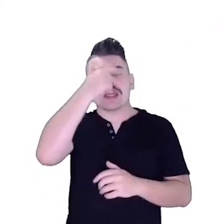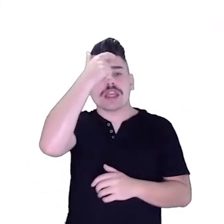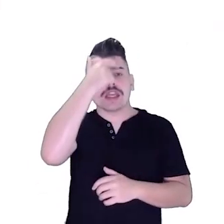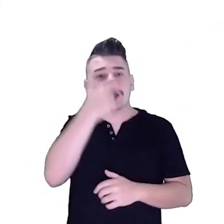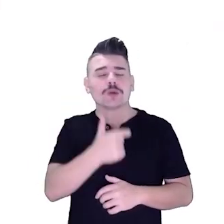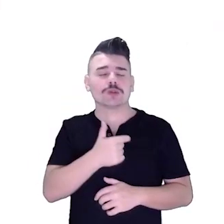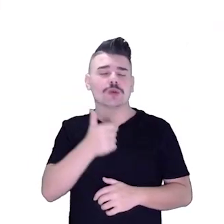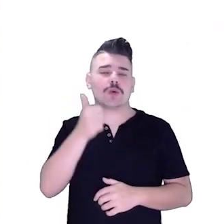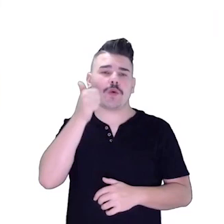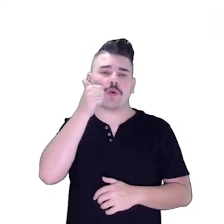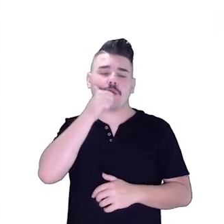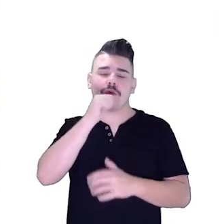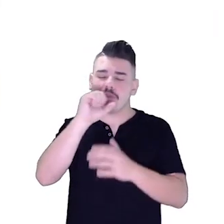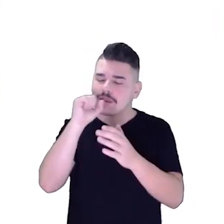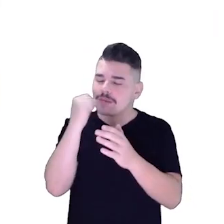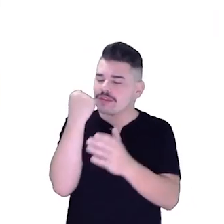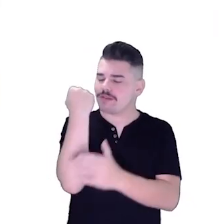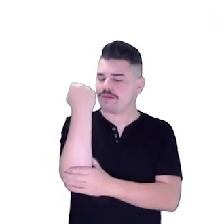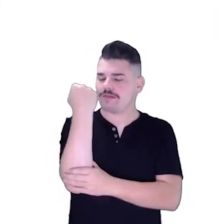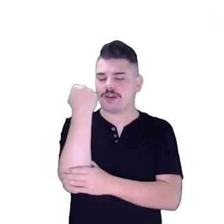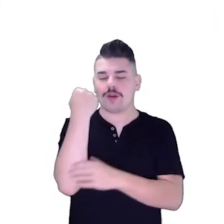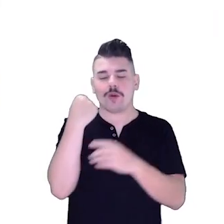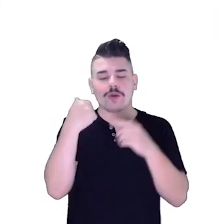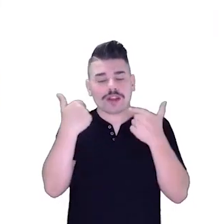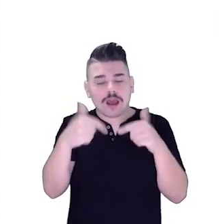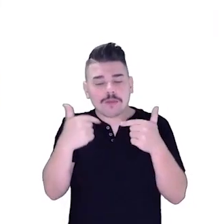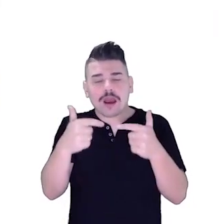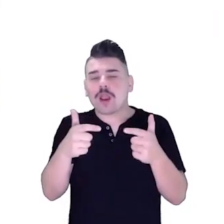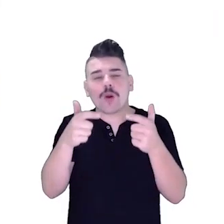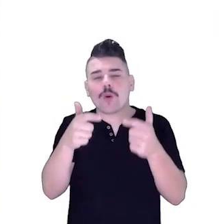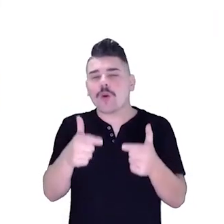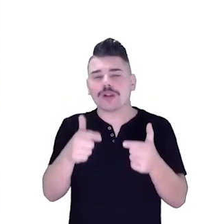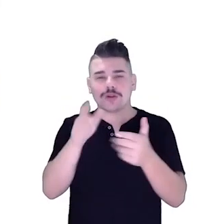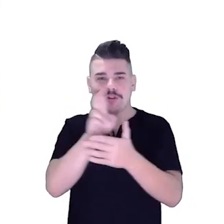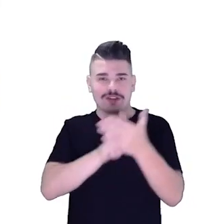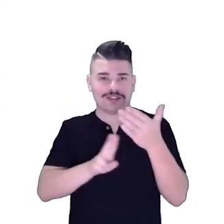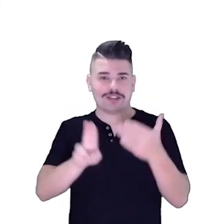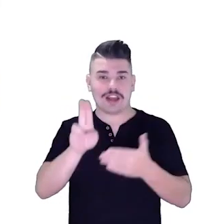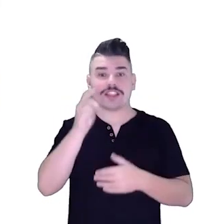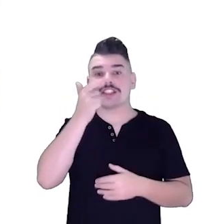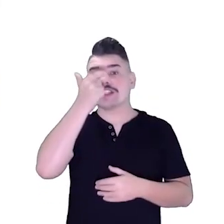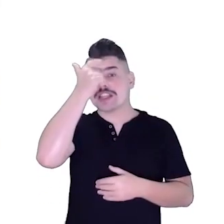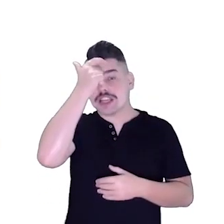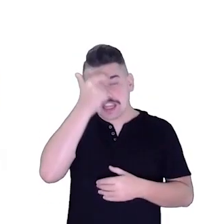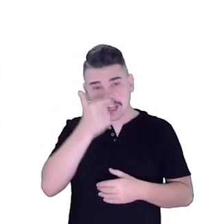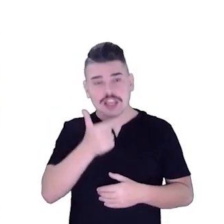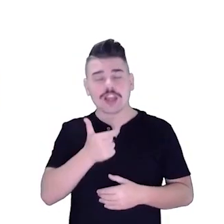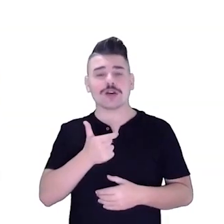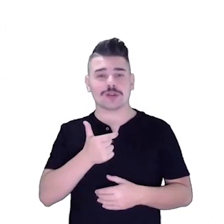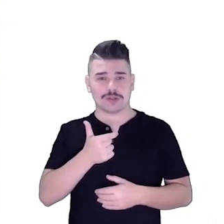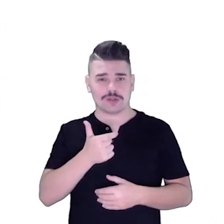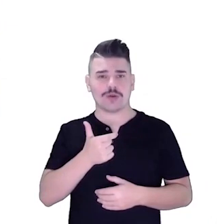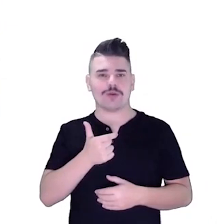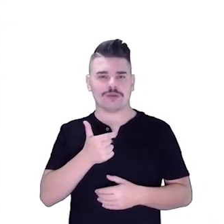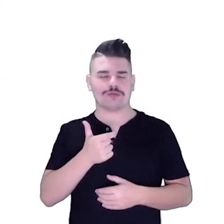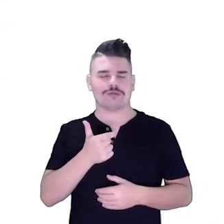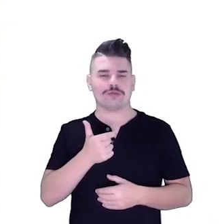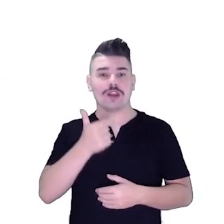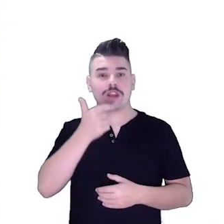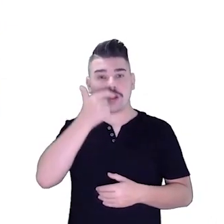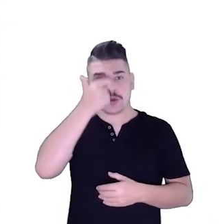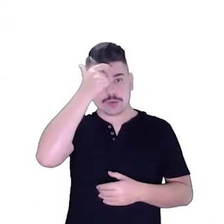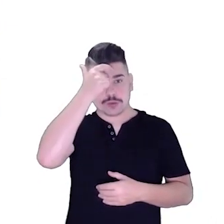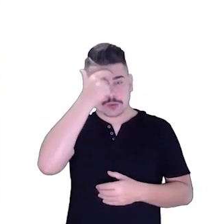pesquisadora e feminista, né, dentro da universidade e como ativista também, porque há uma série